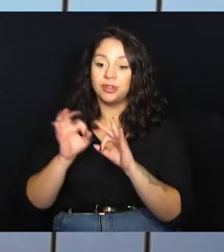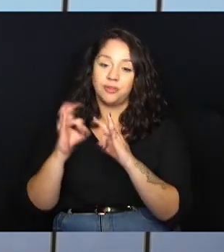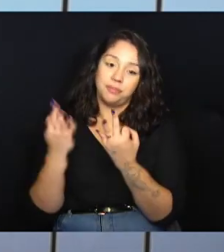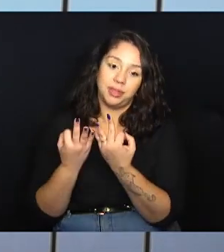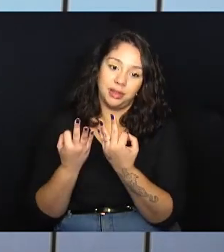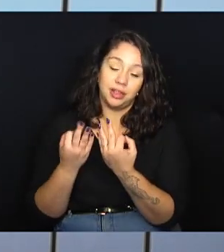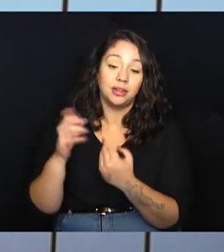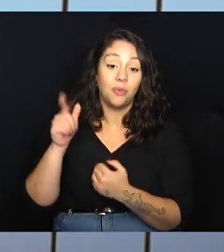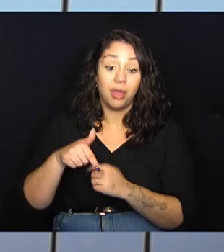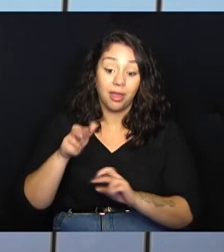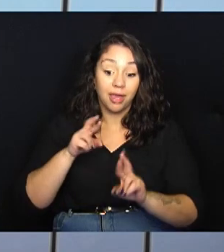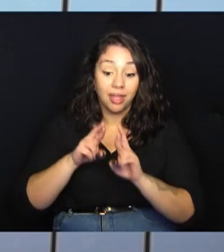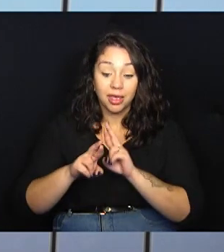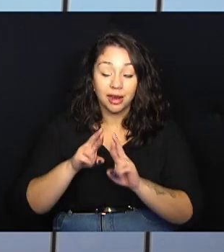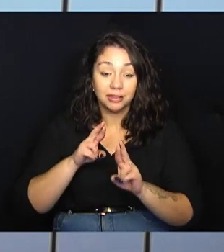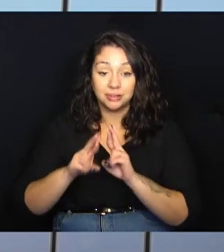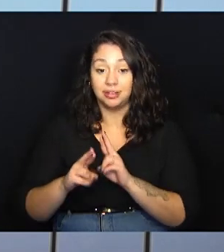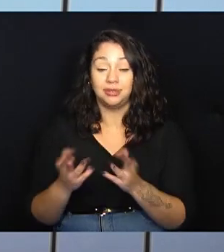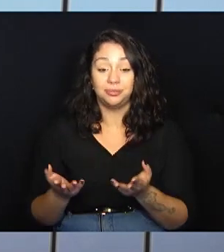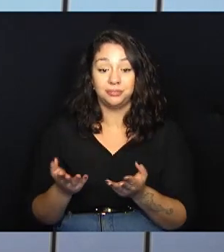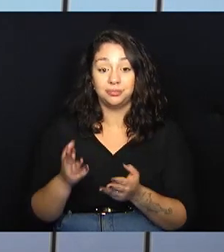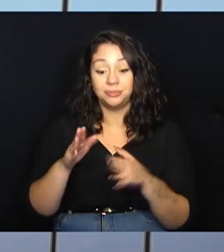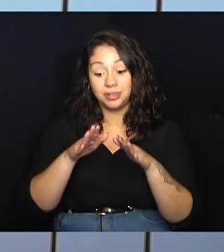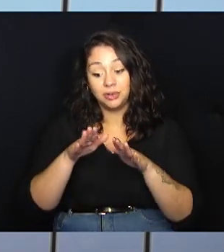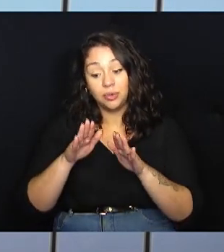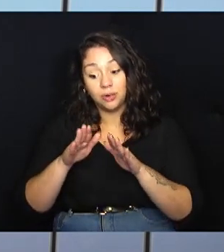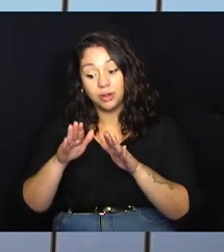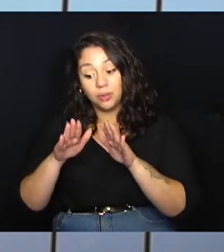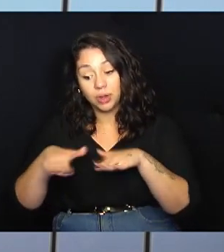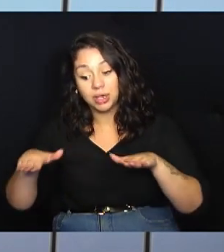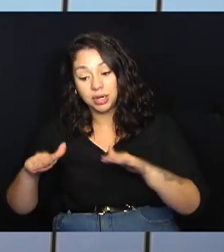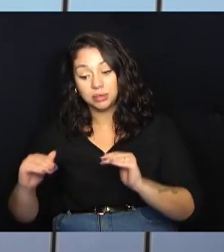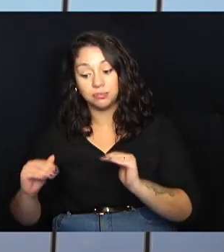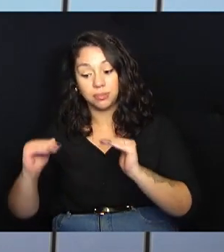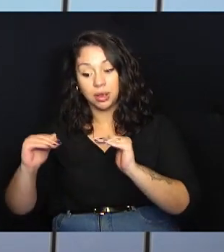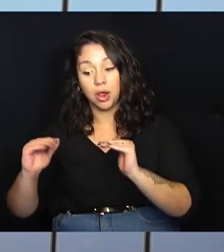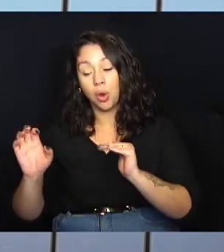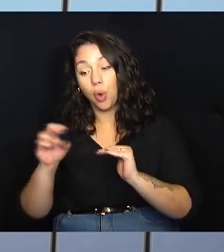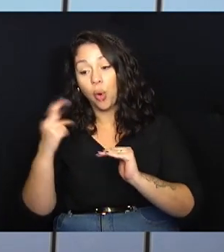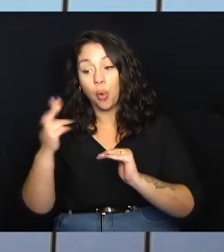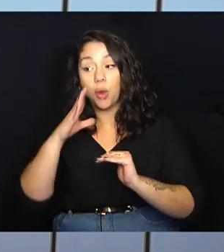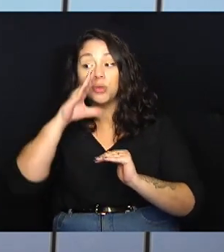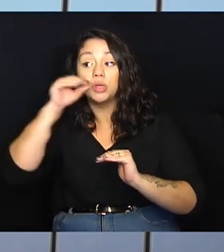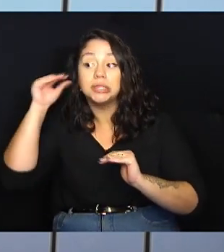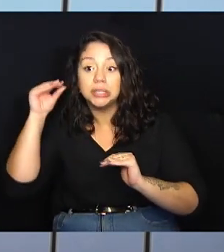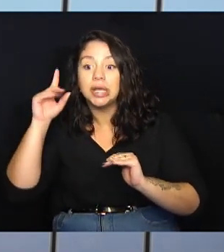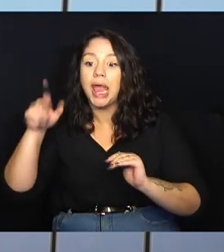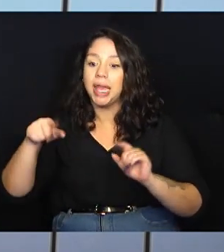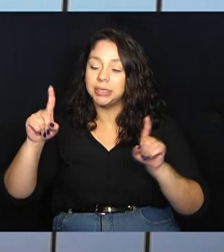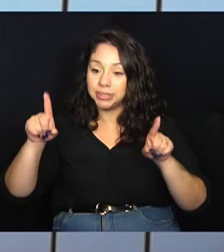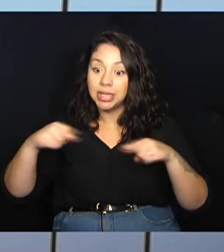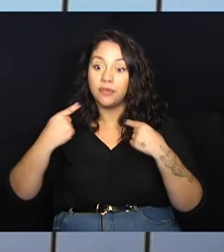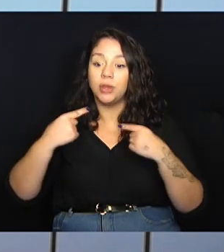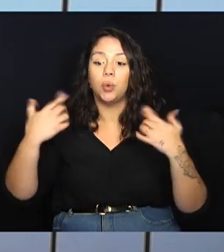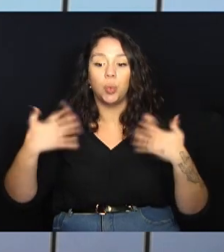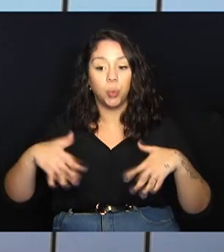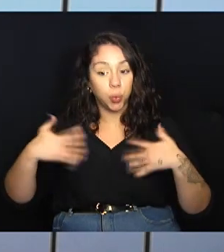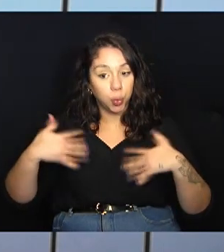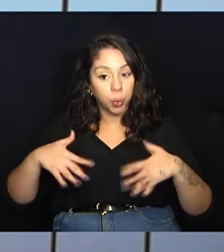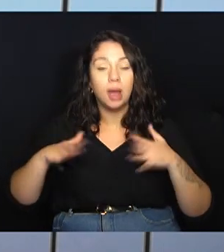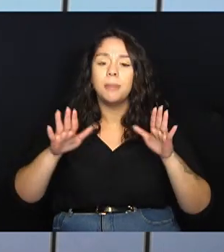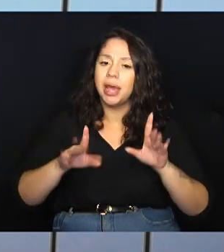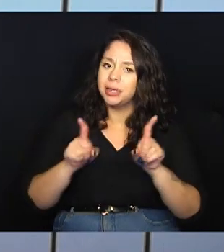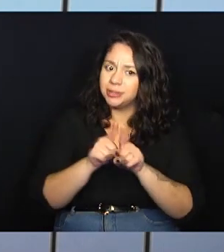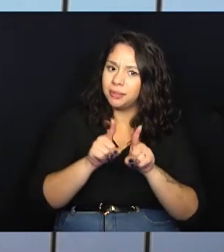essa relação com a criança maior, com o adolescente, pode ser desafiadora, é claro, mas também